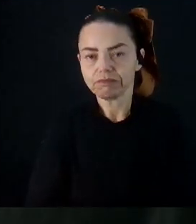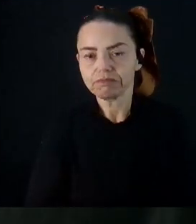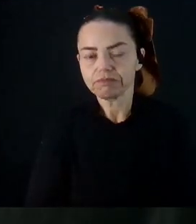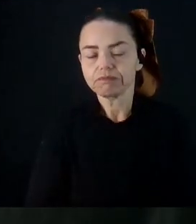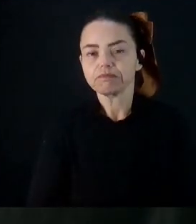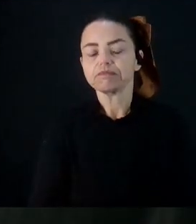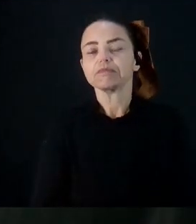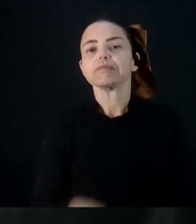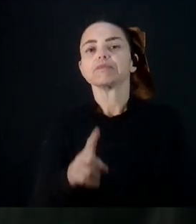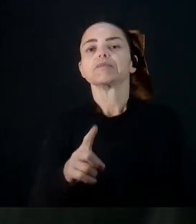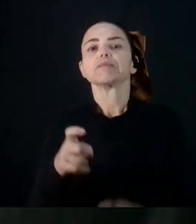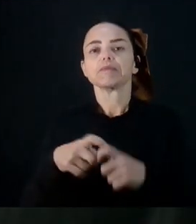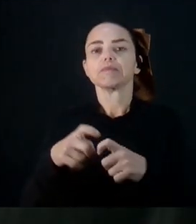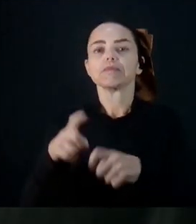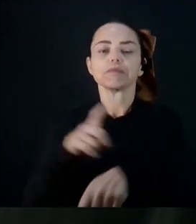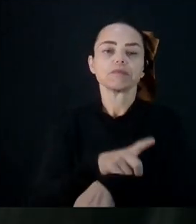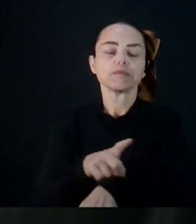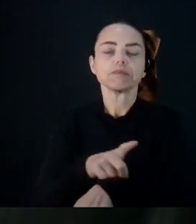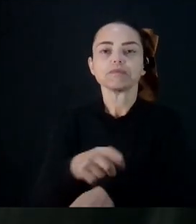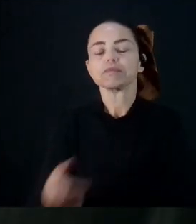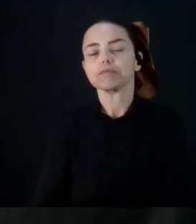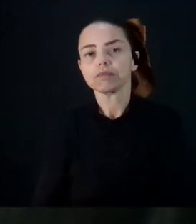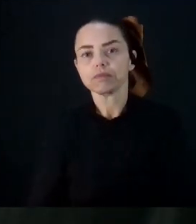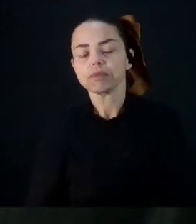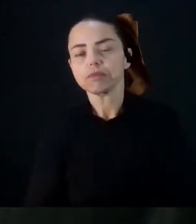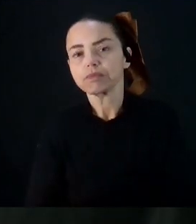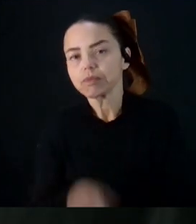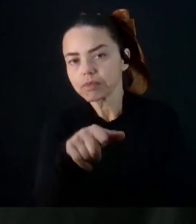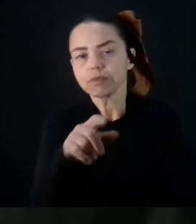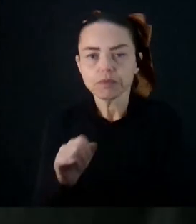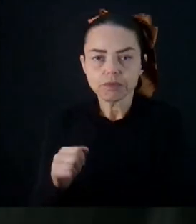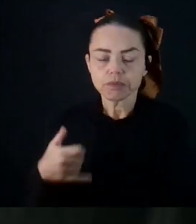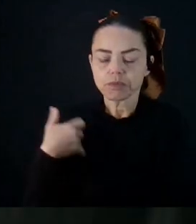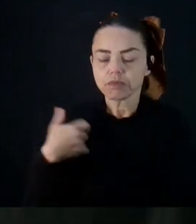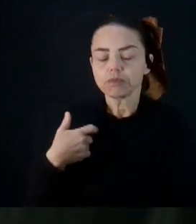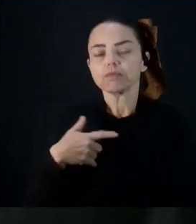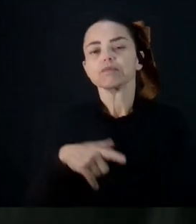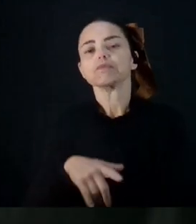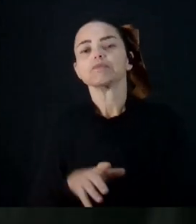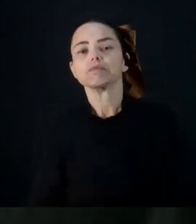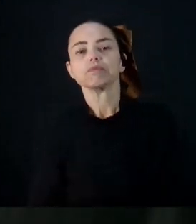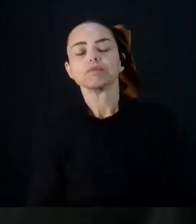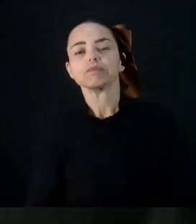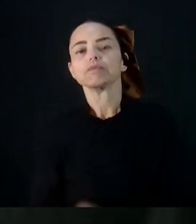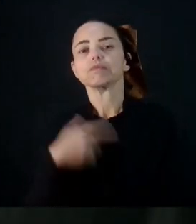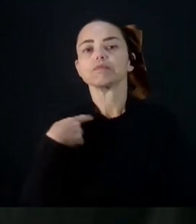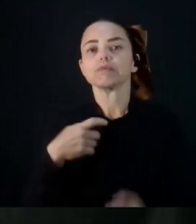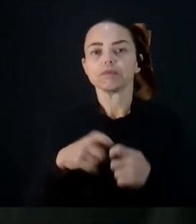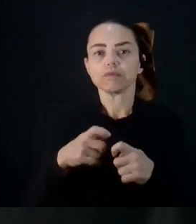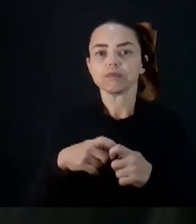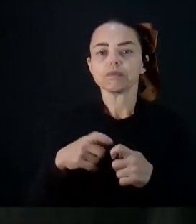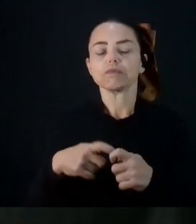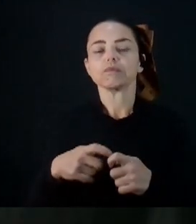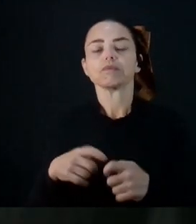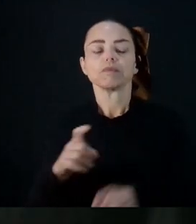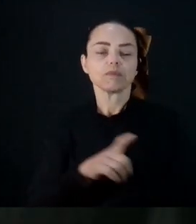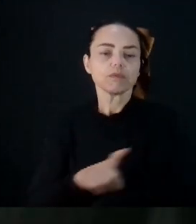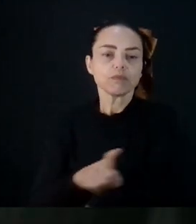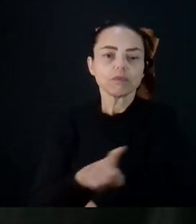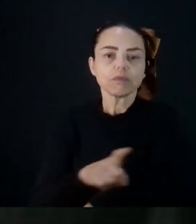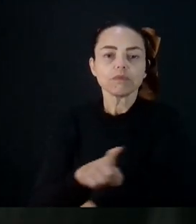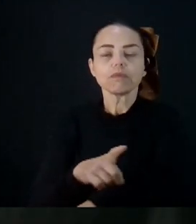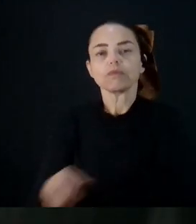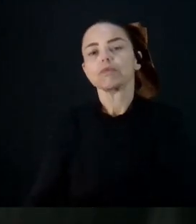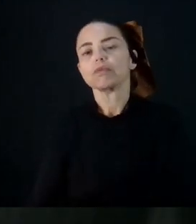dermatologista, né? A partir de que idade que a gente deve levar a criança no dermatologista? Ótima pergunta.